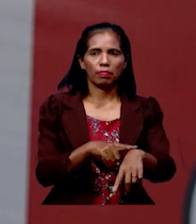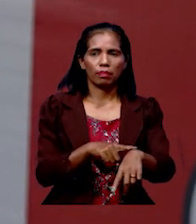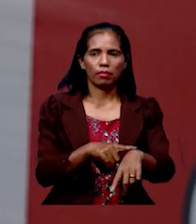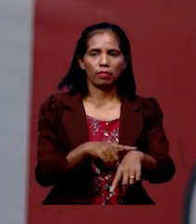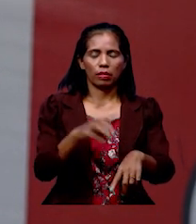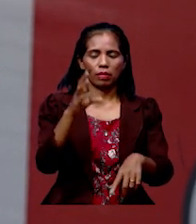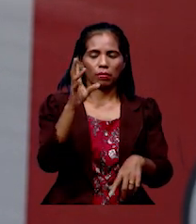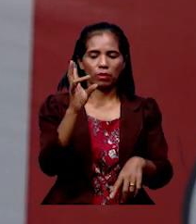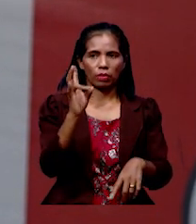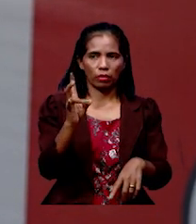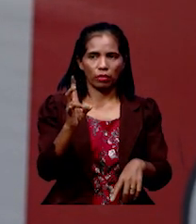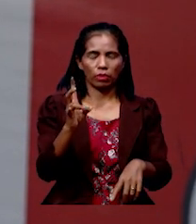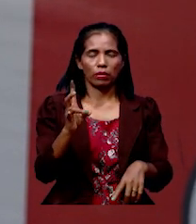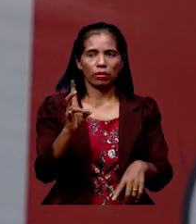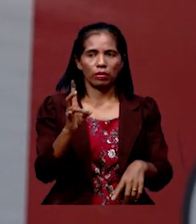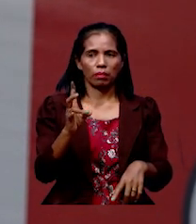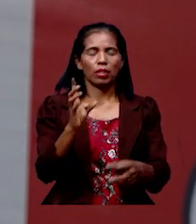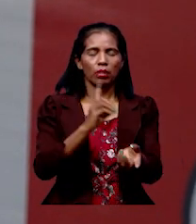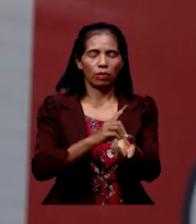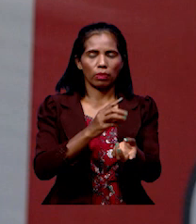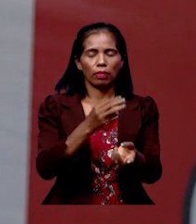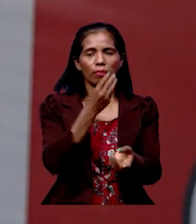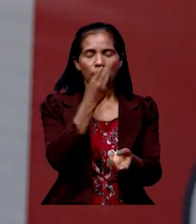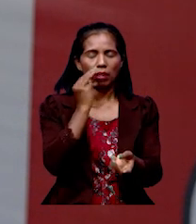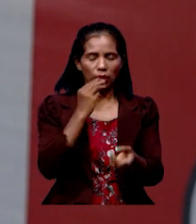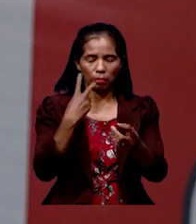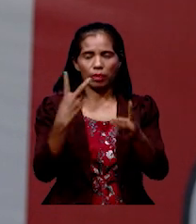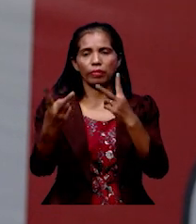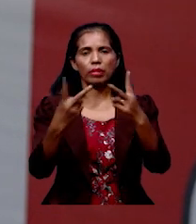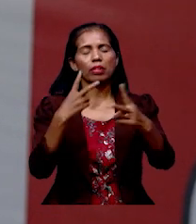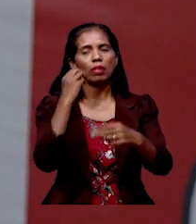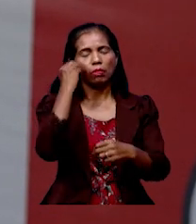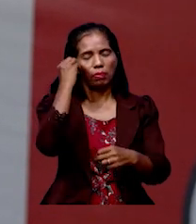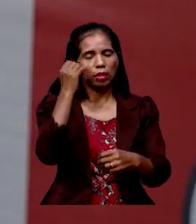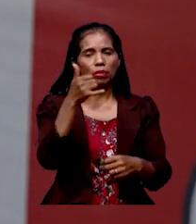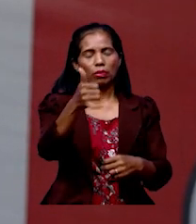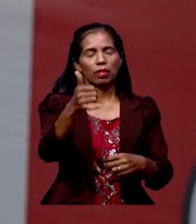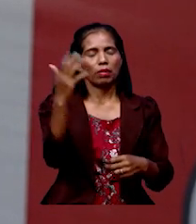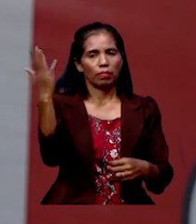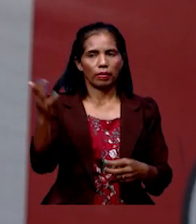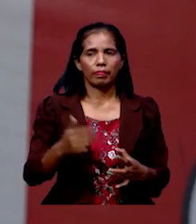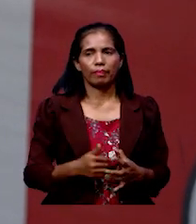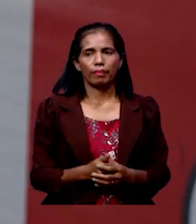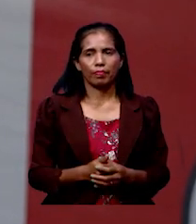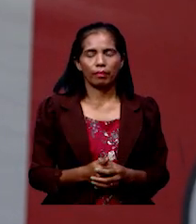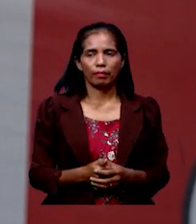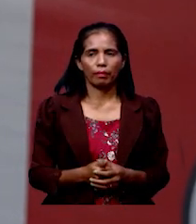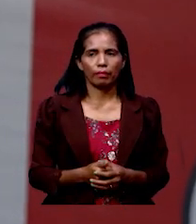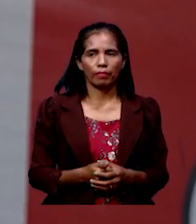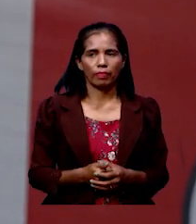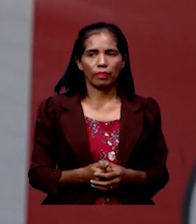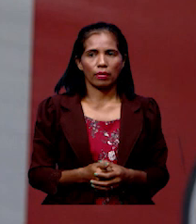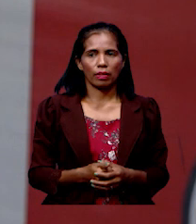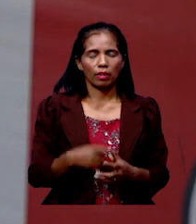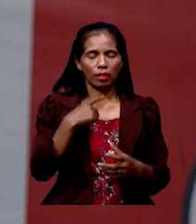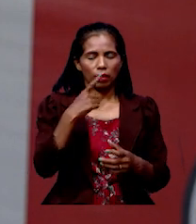7 horas antes, né? Mas a doutor Mariba halo visita, ba uma. Então, e a ba, infelizmente, o senhor general